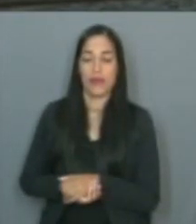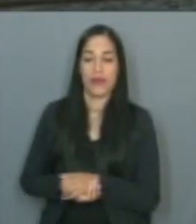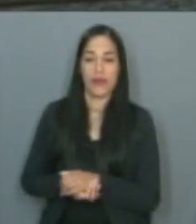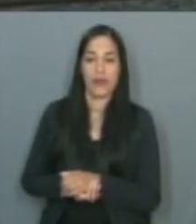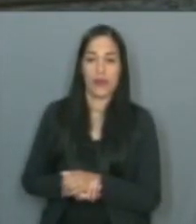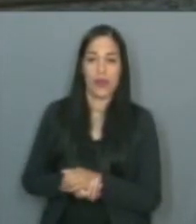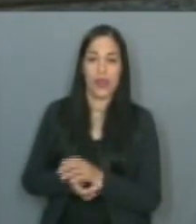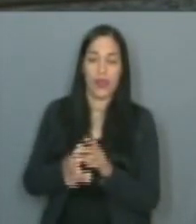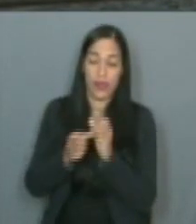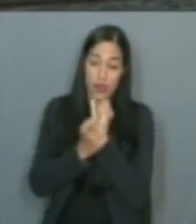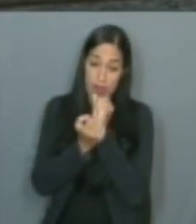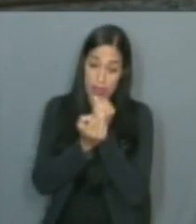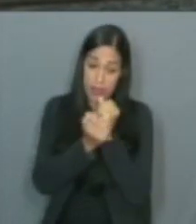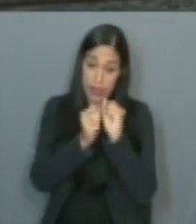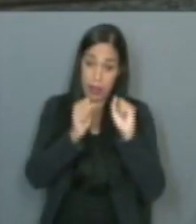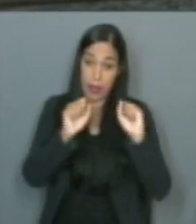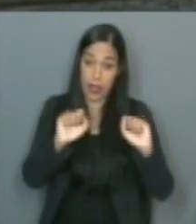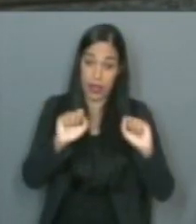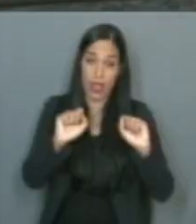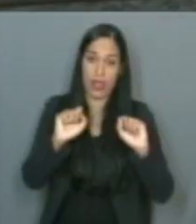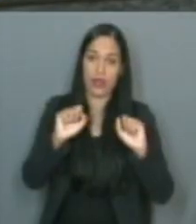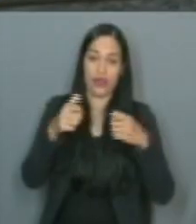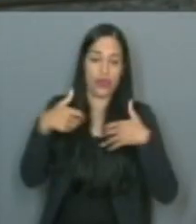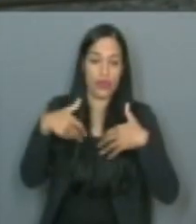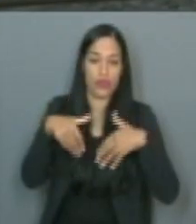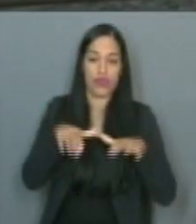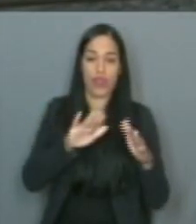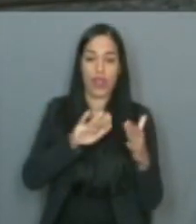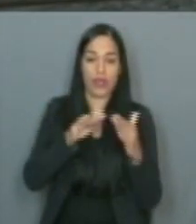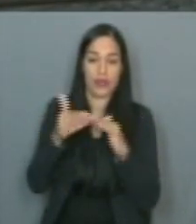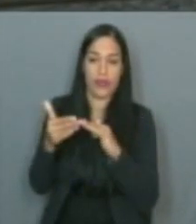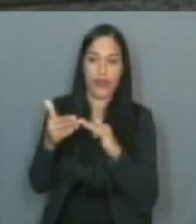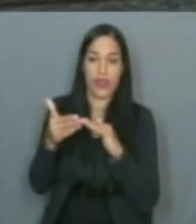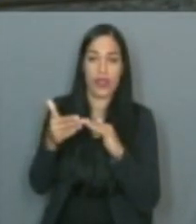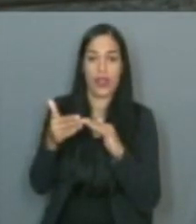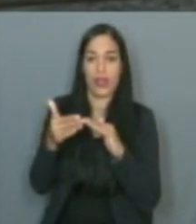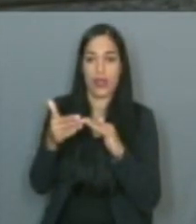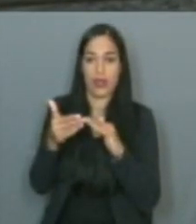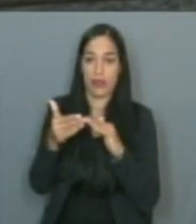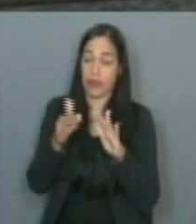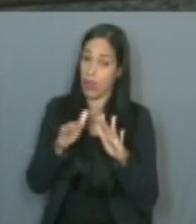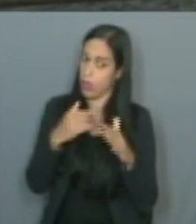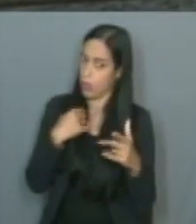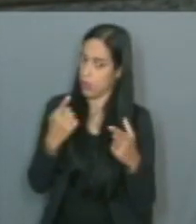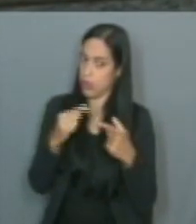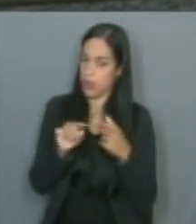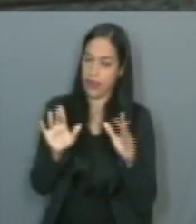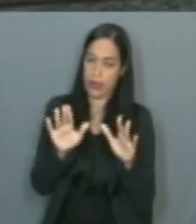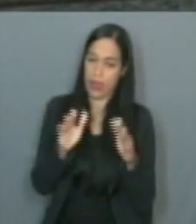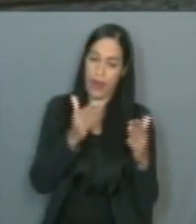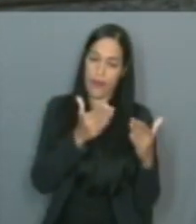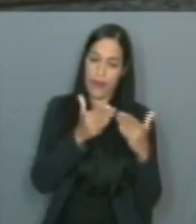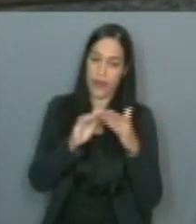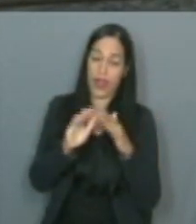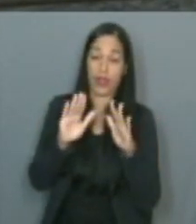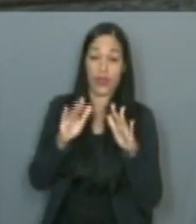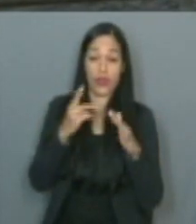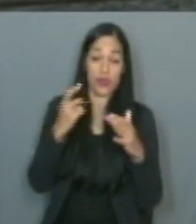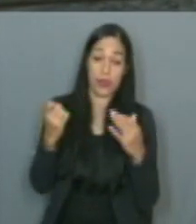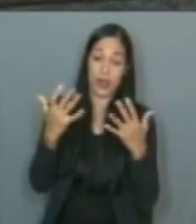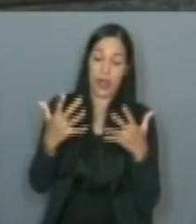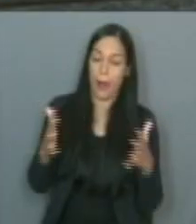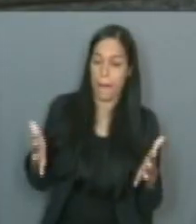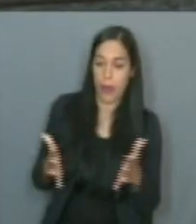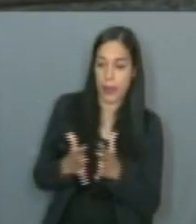libertados, entre aspas, e jogados na favela. Nada contra a favela. Mas eu estou falando da pobreza e